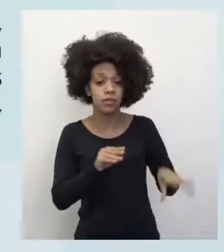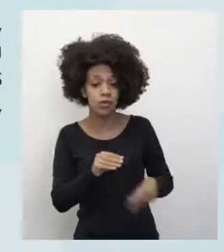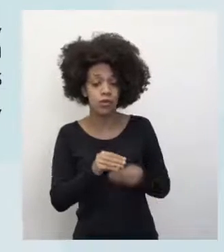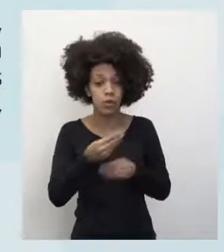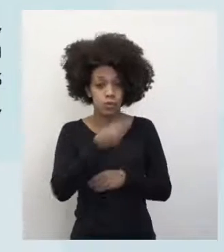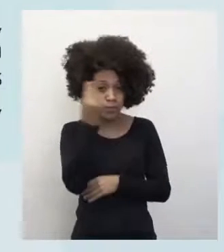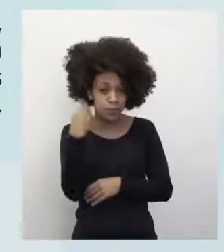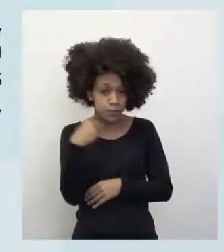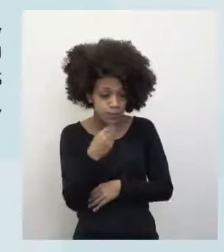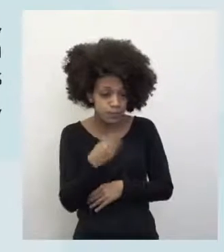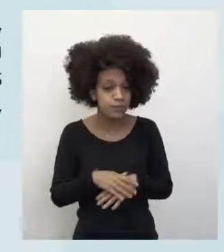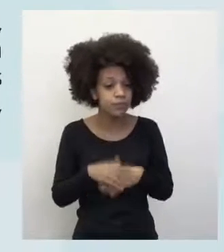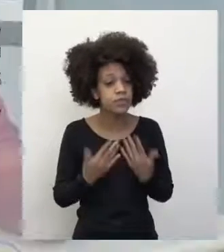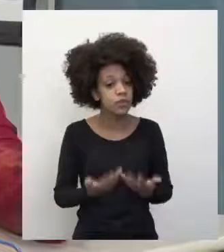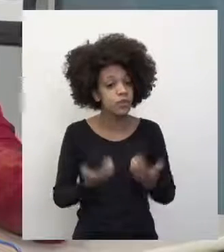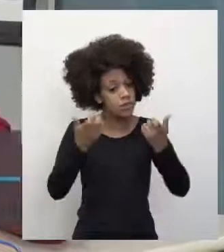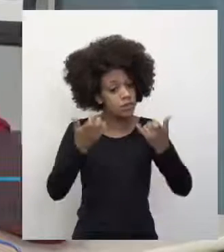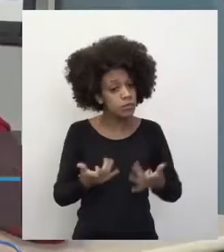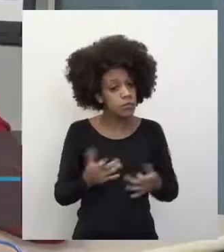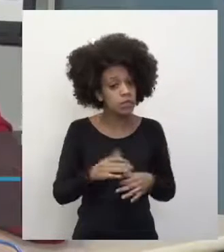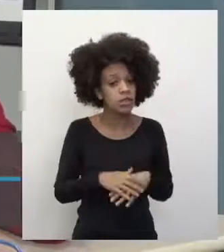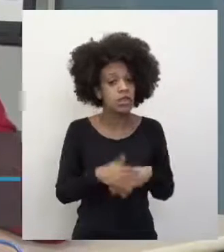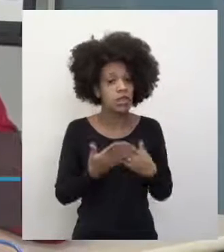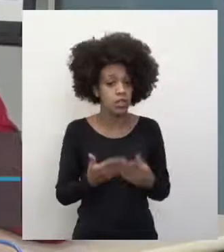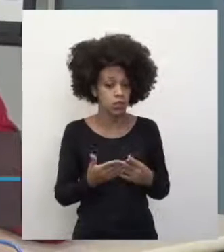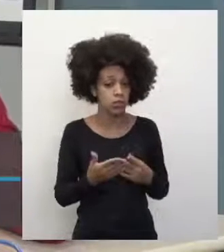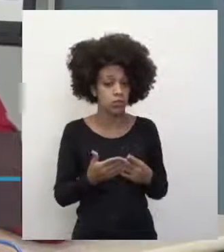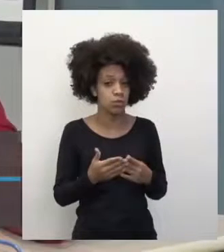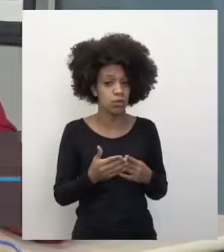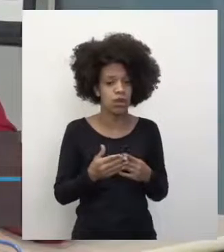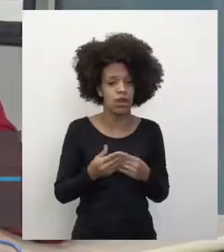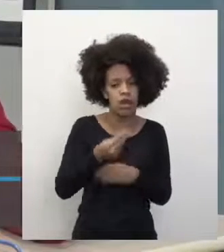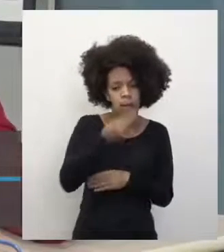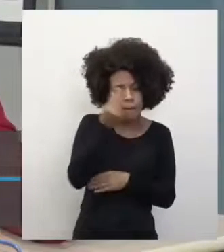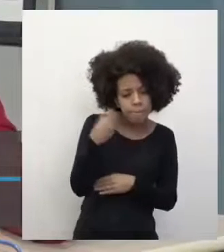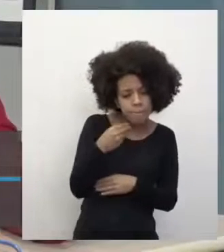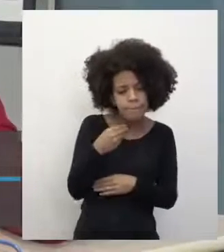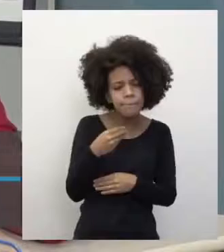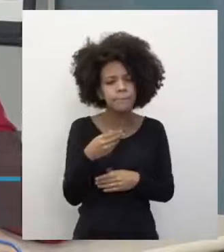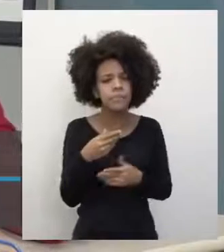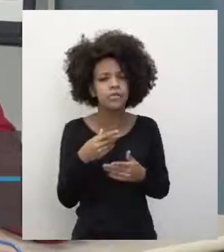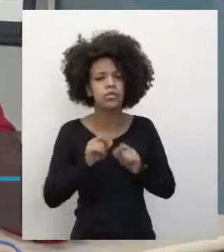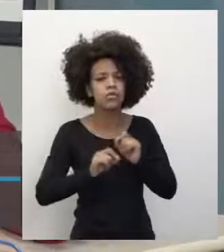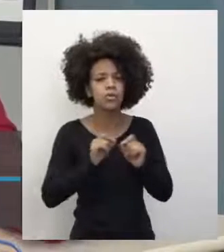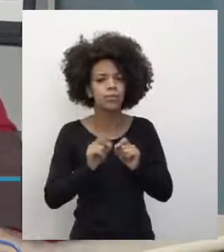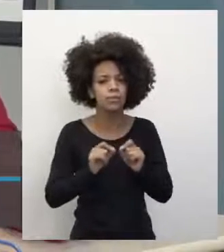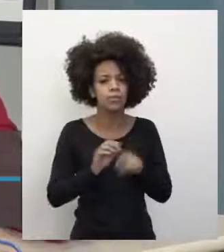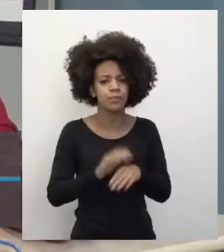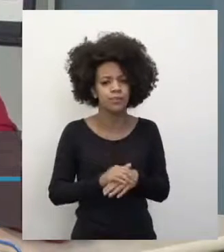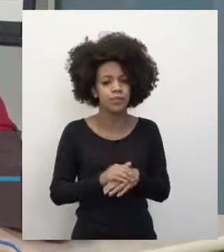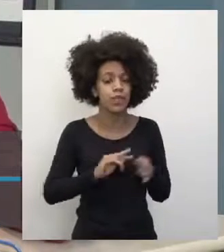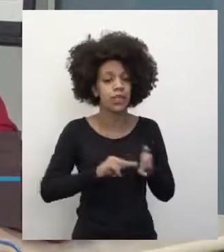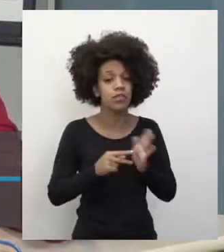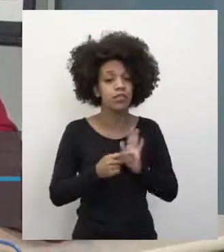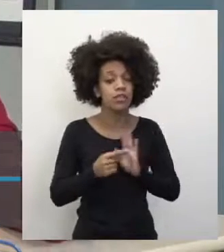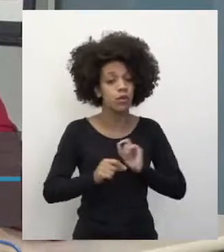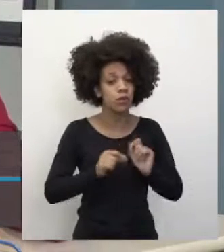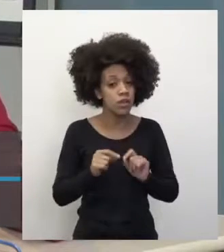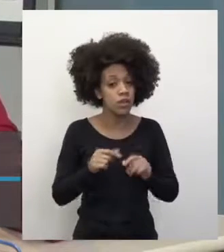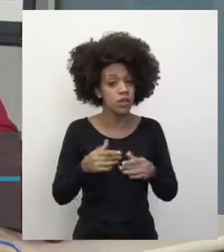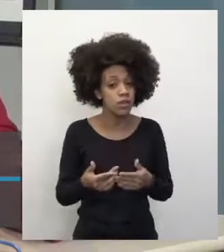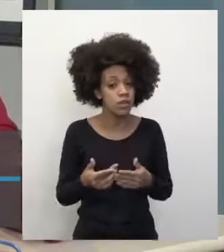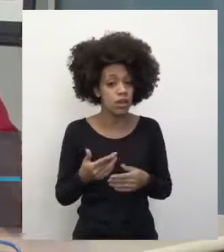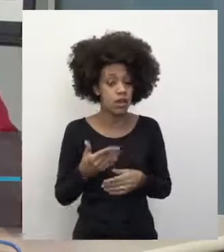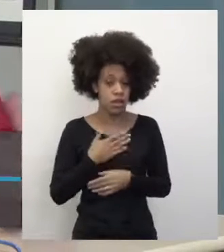artístico. Então, quando eu falo, né, que uma obra está sendo apreciada pela sua dimensão estética, significa-se então que eu